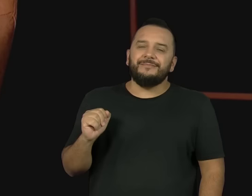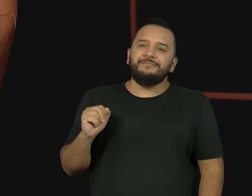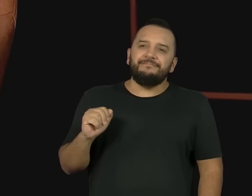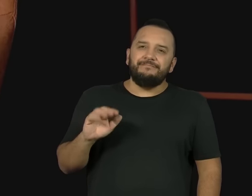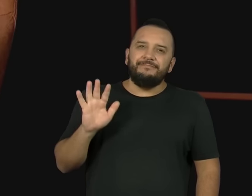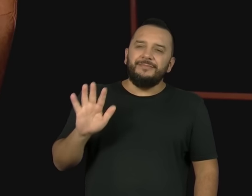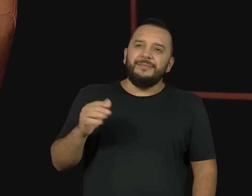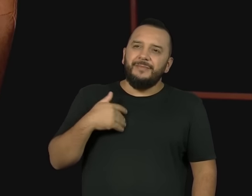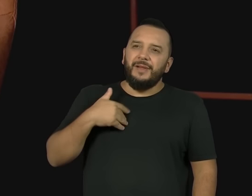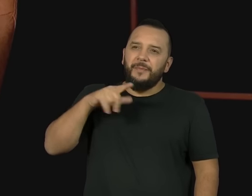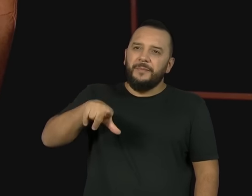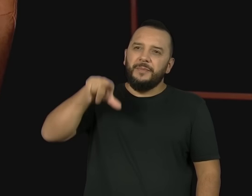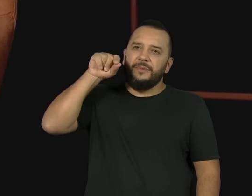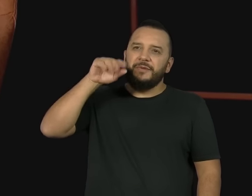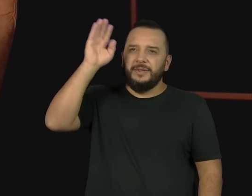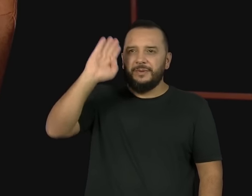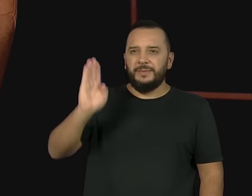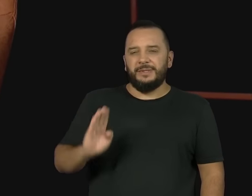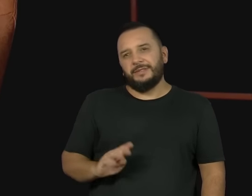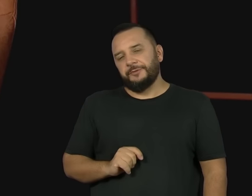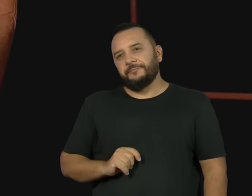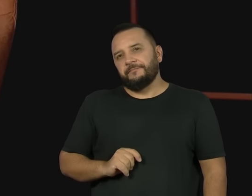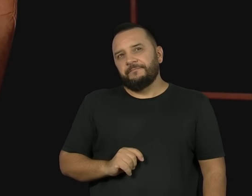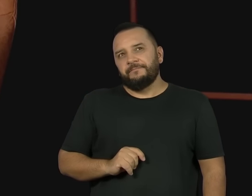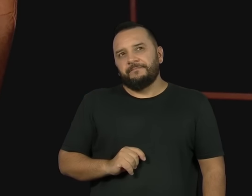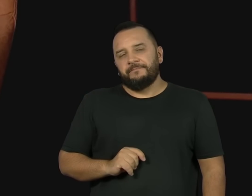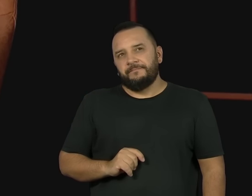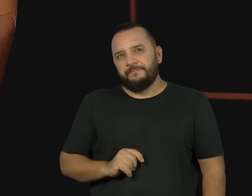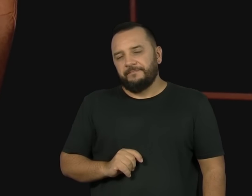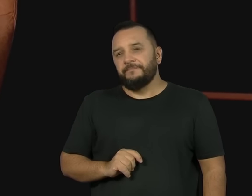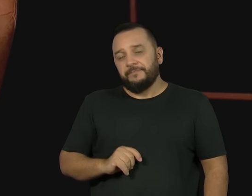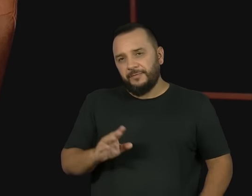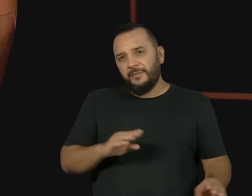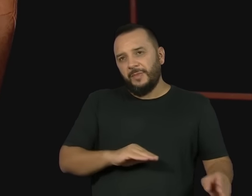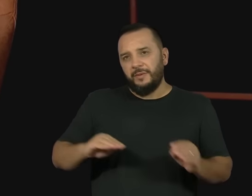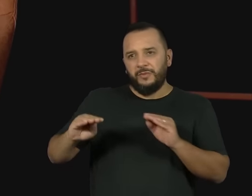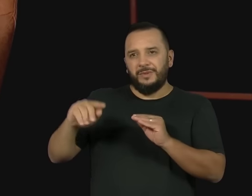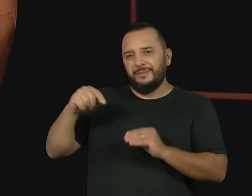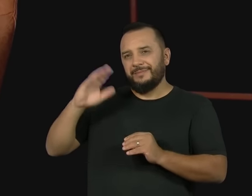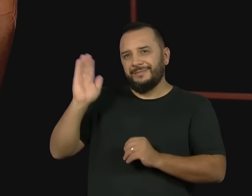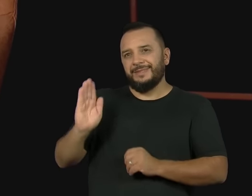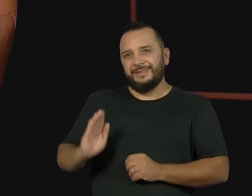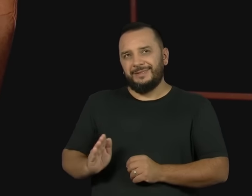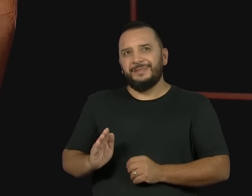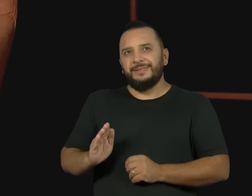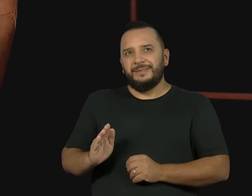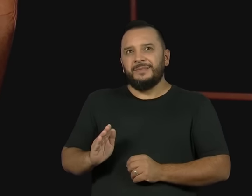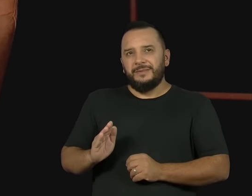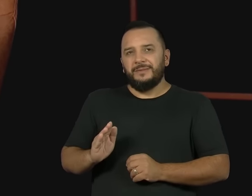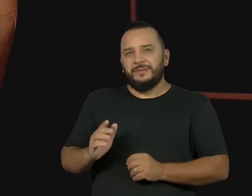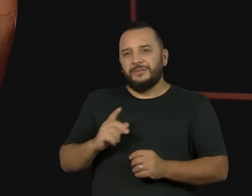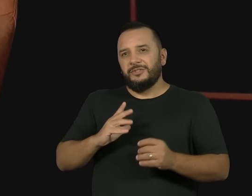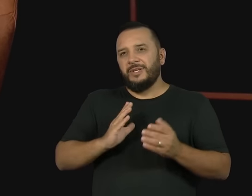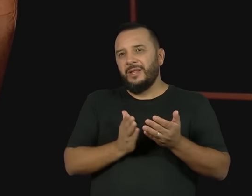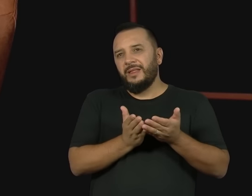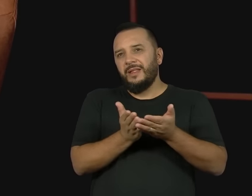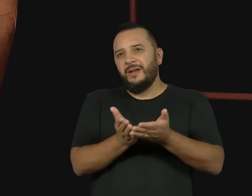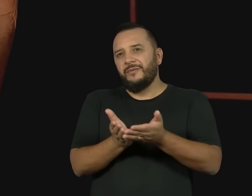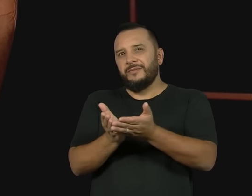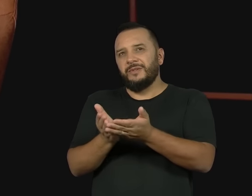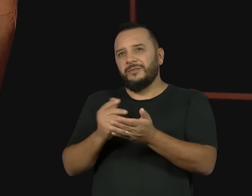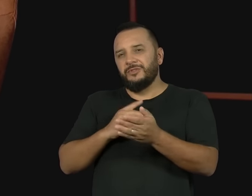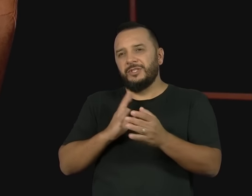Mas ela preferiu. E veio para o Brasil com esse navio que tinha de tudo,